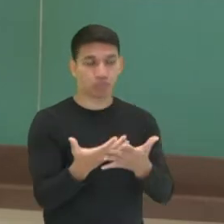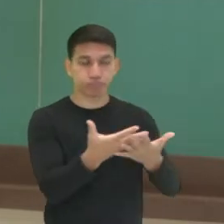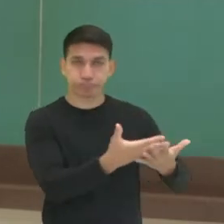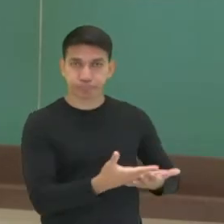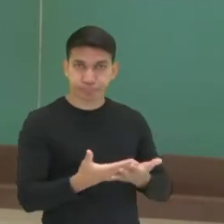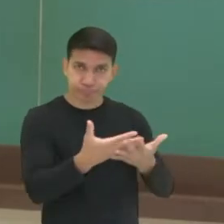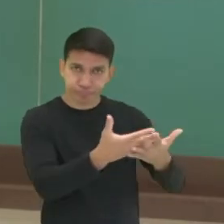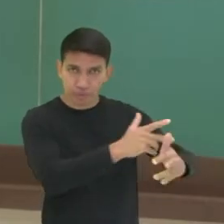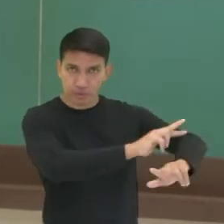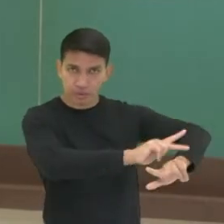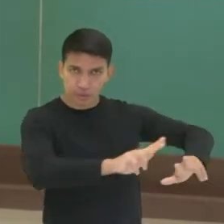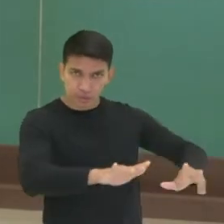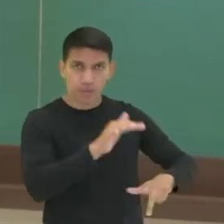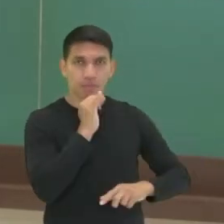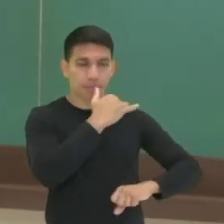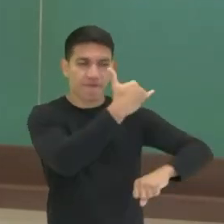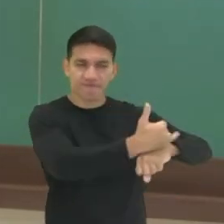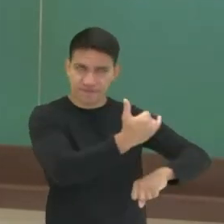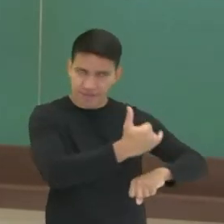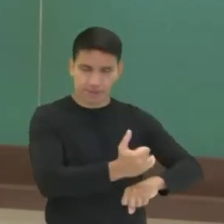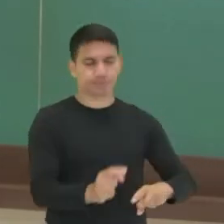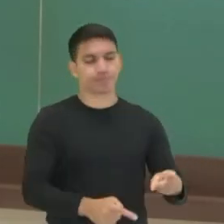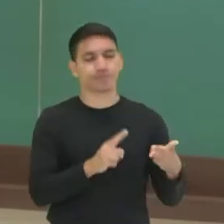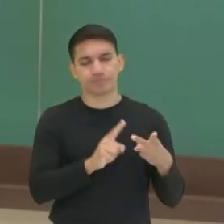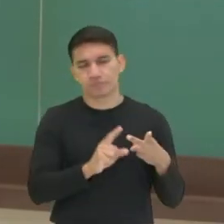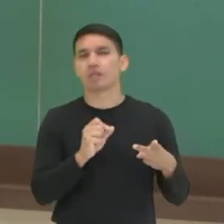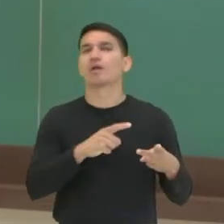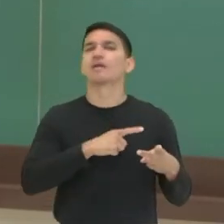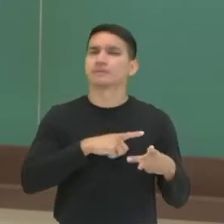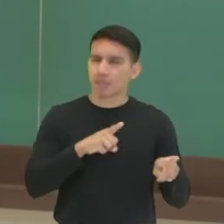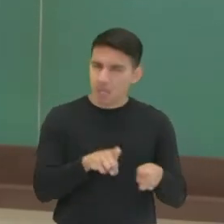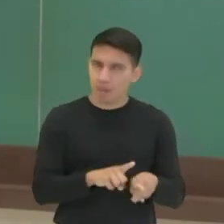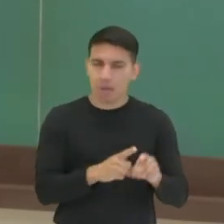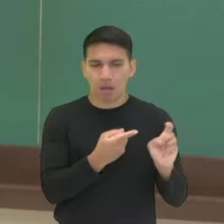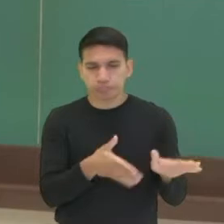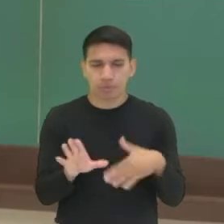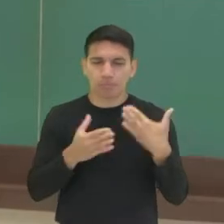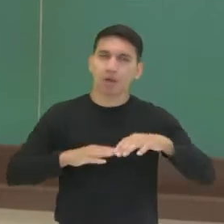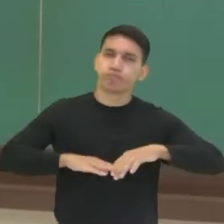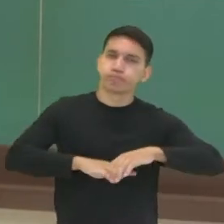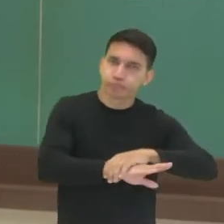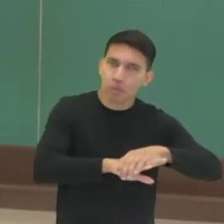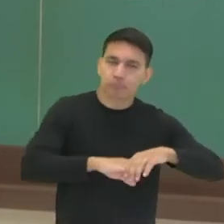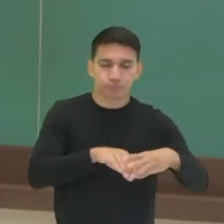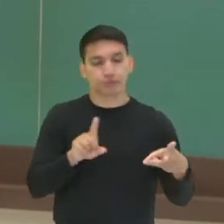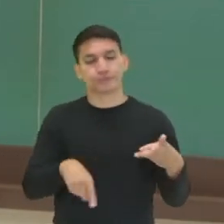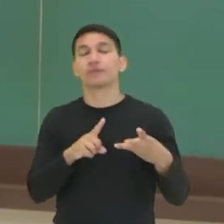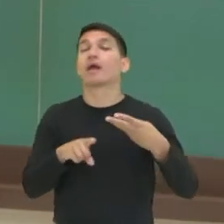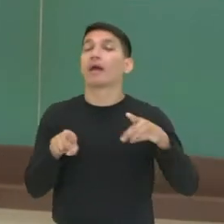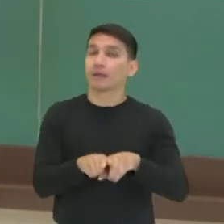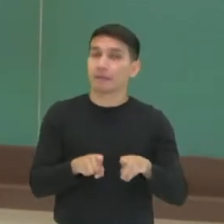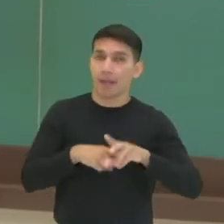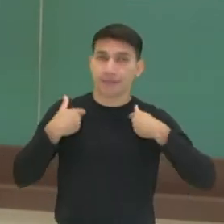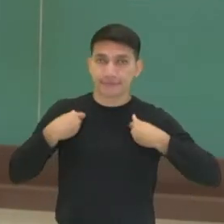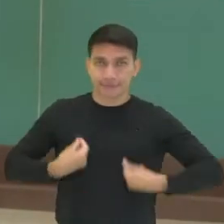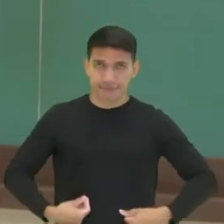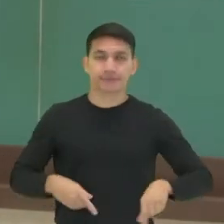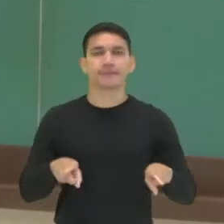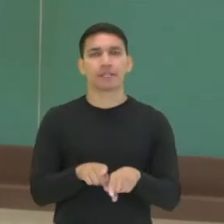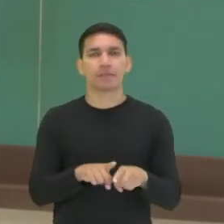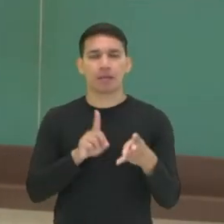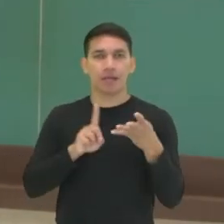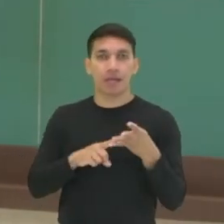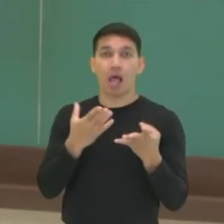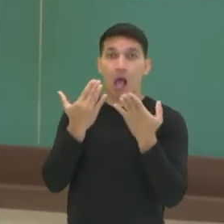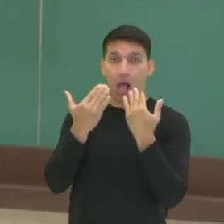recursos minerais, como o ferro, por exemplo, a produção de calçados, a produção de tecidos e alimentos também, ok? Esse